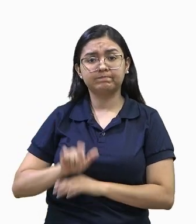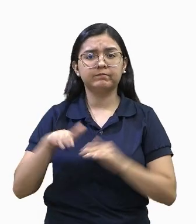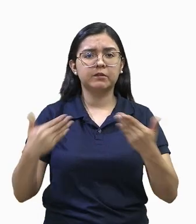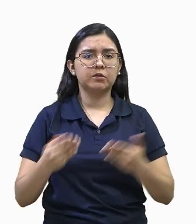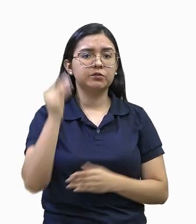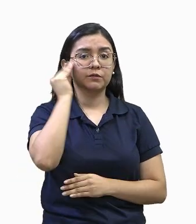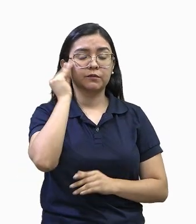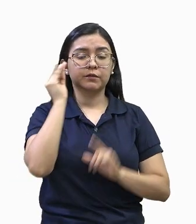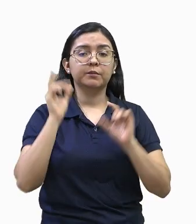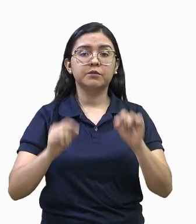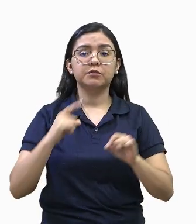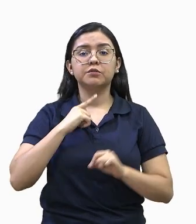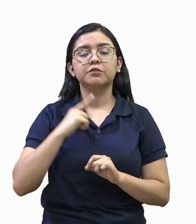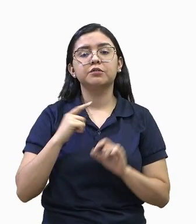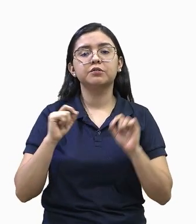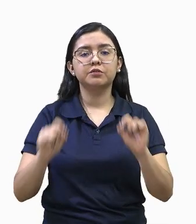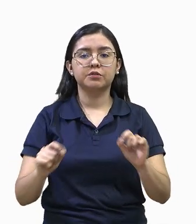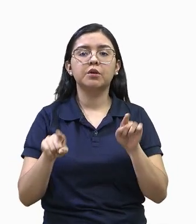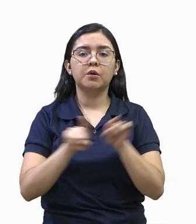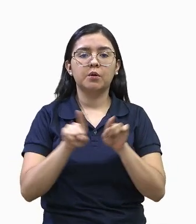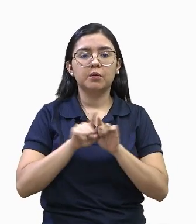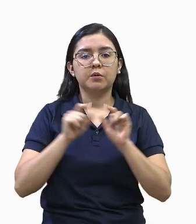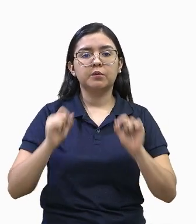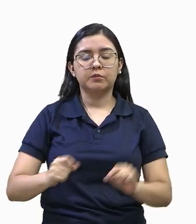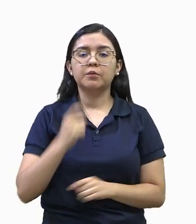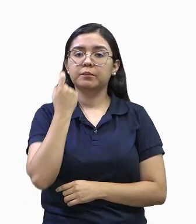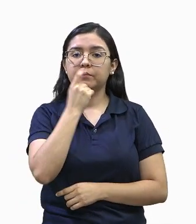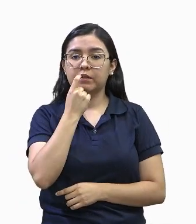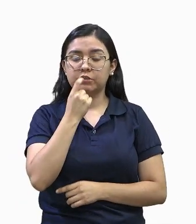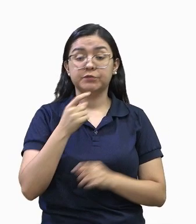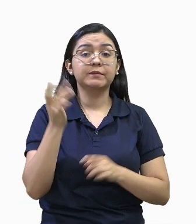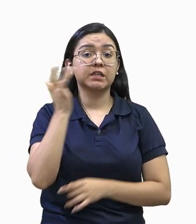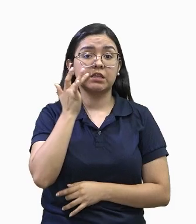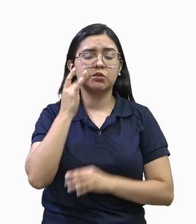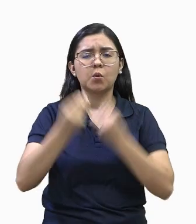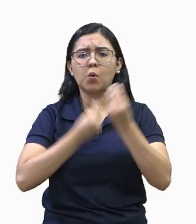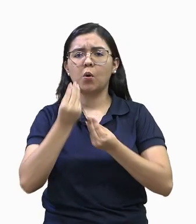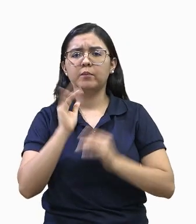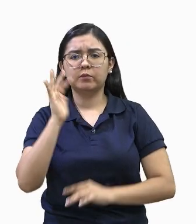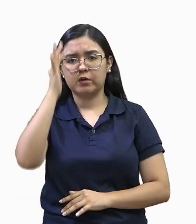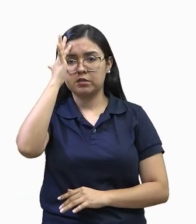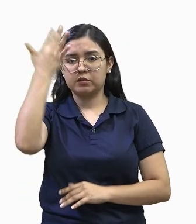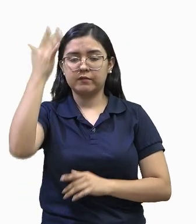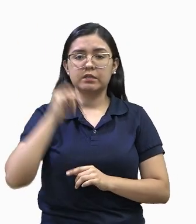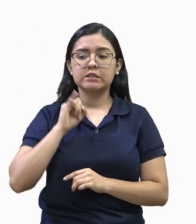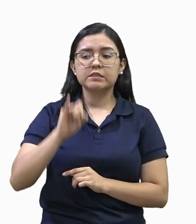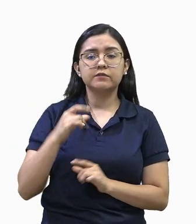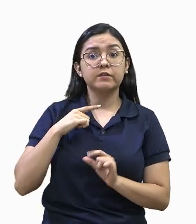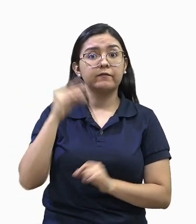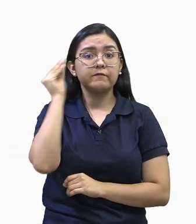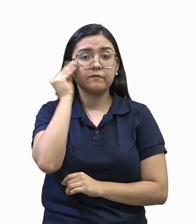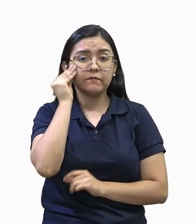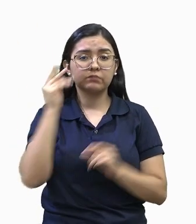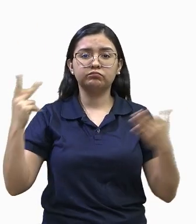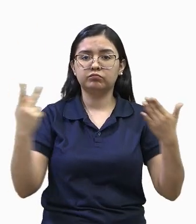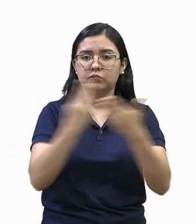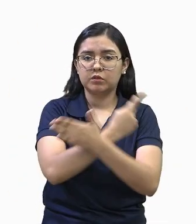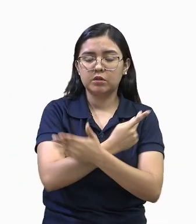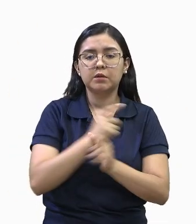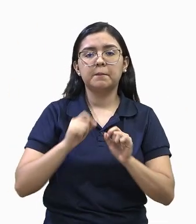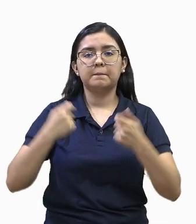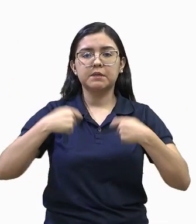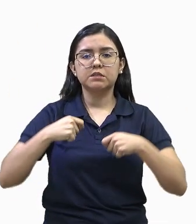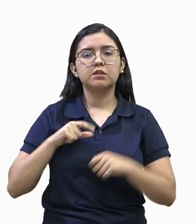numa situação de traumatismo na boca e dente. O que fazer? Ao detectar o trauma, mantenha o